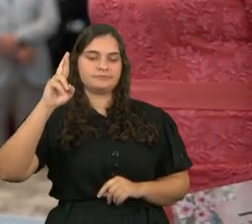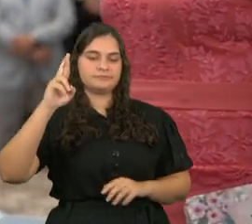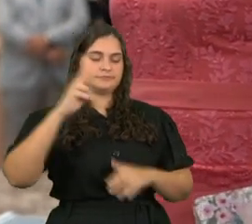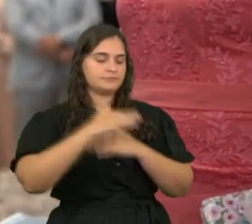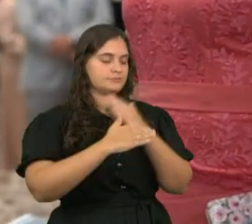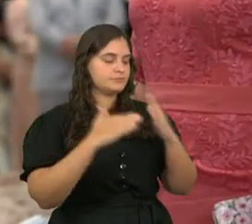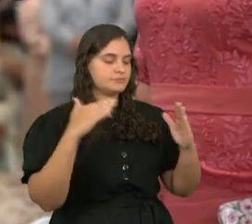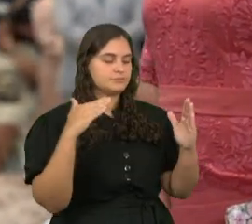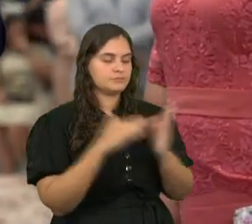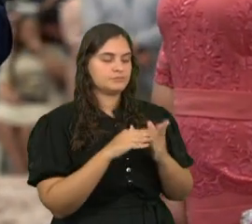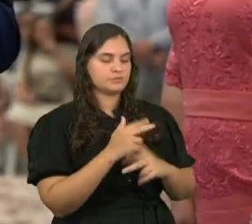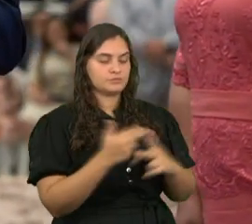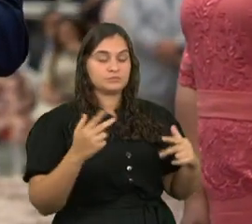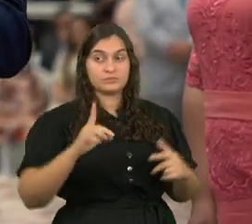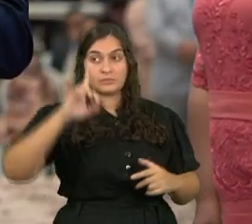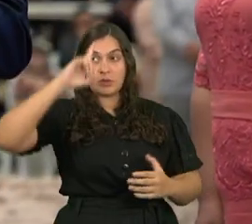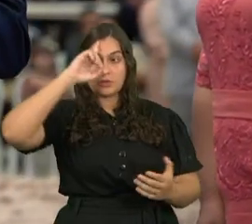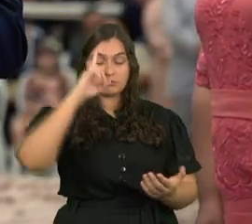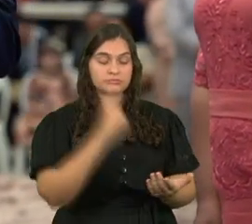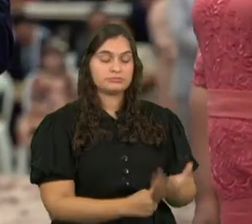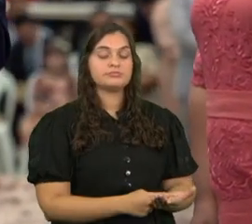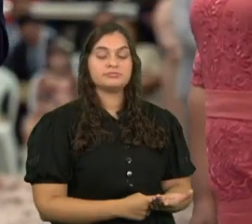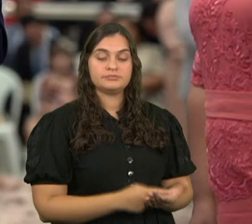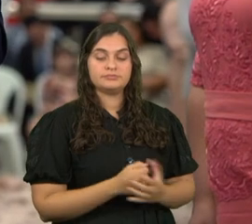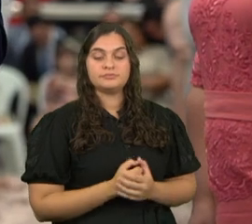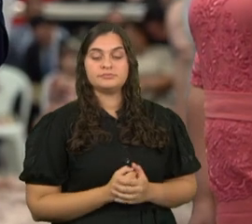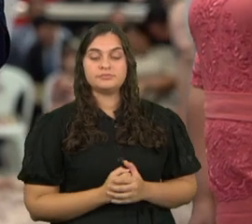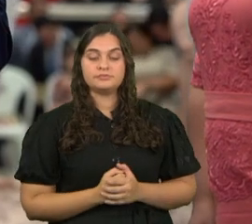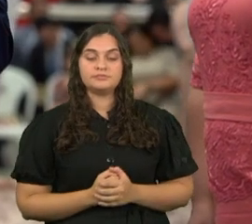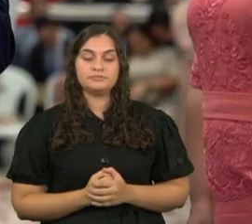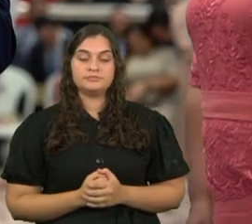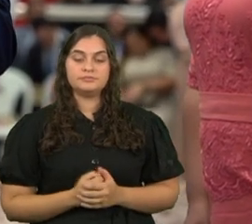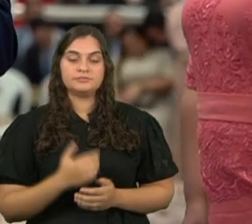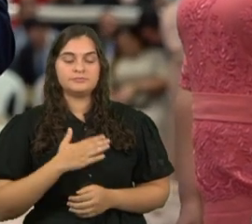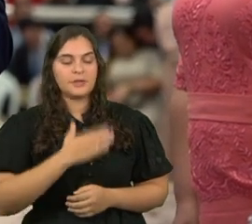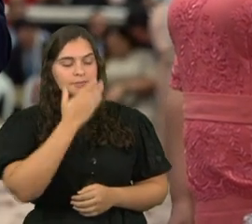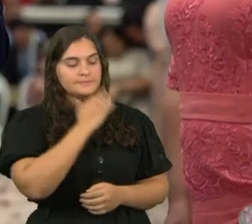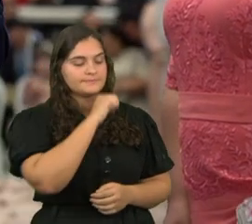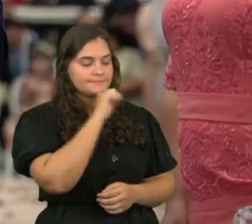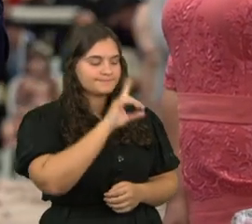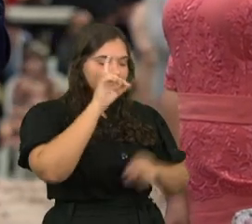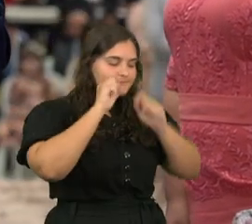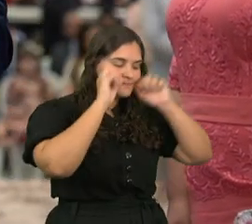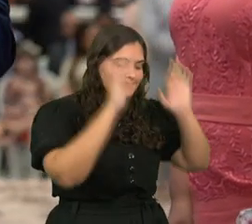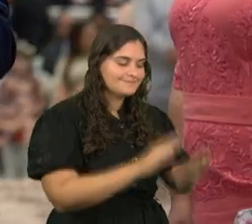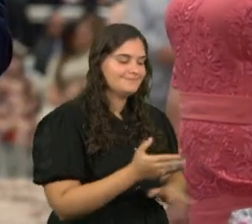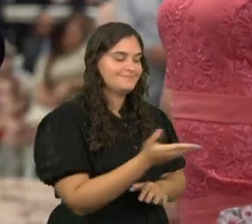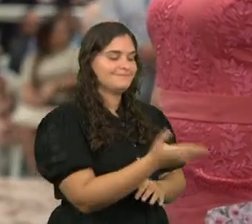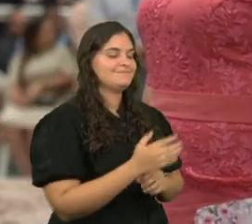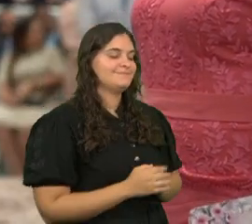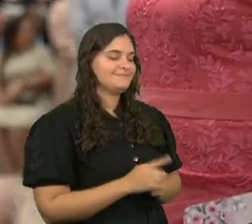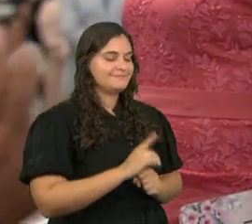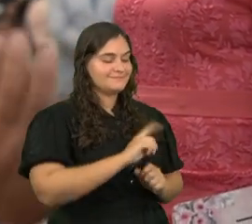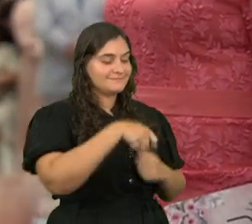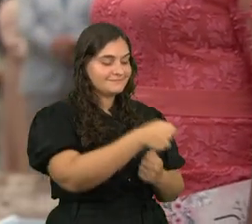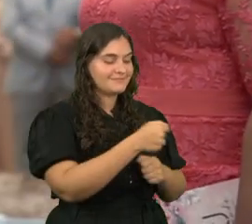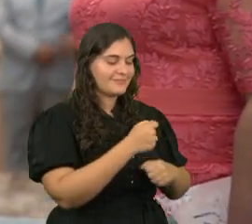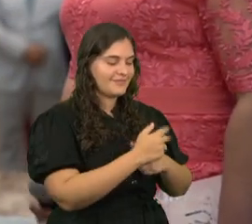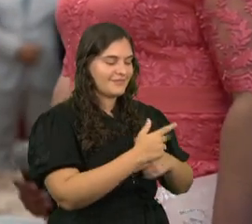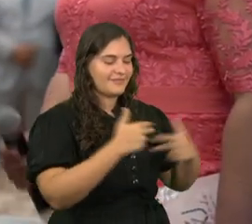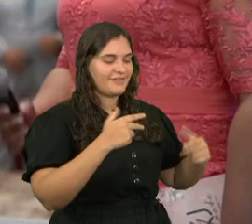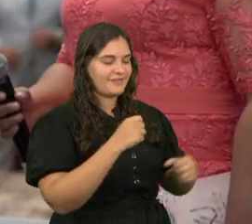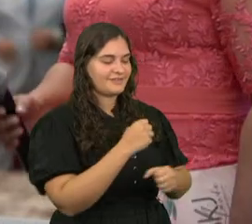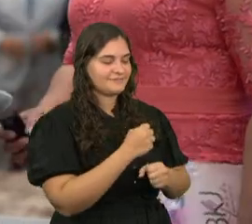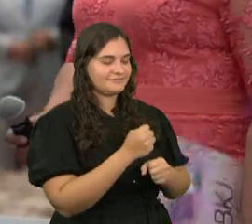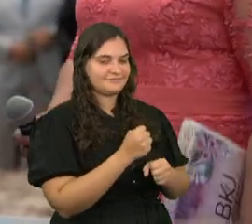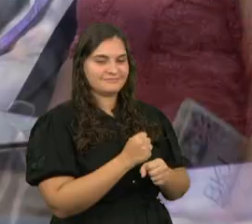toda a decisão. Meu pai, que Deus lhe abençoe, lhe dê muitos anos de vida. Seu